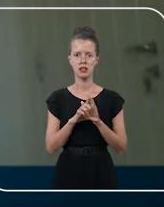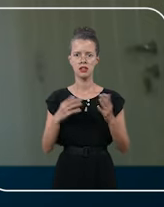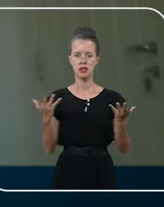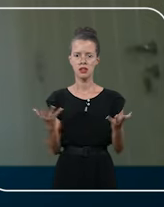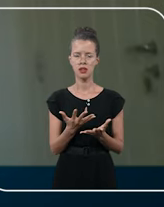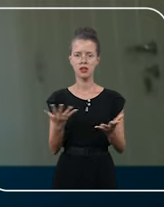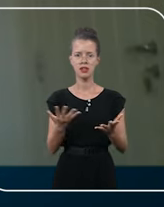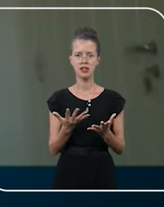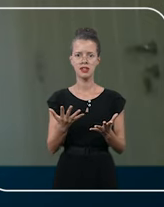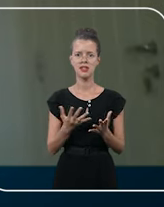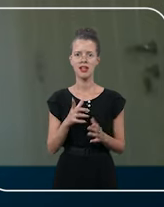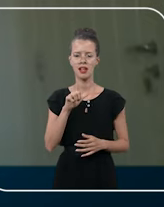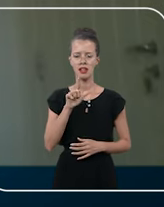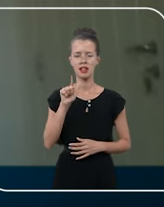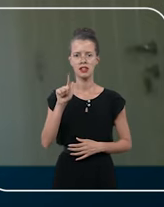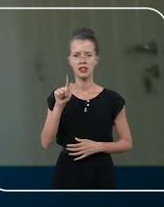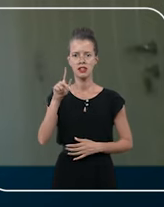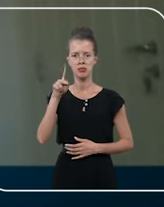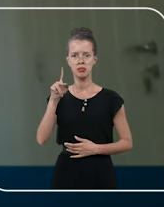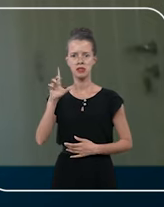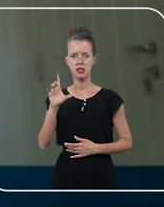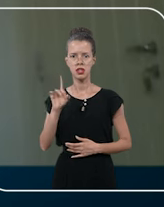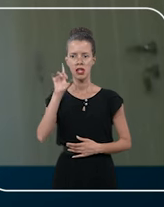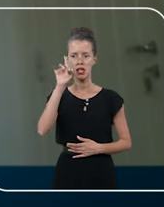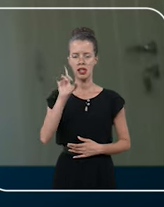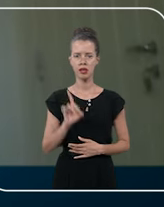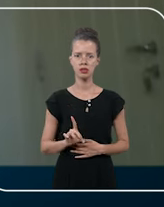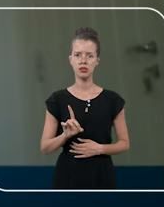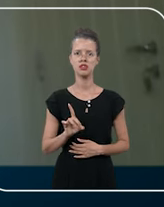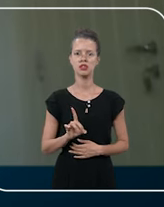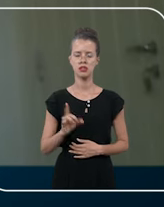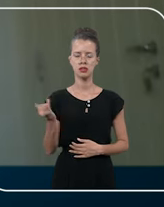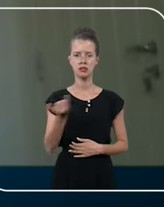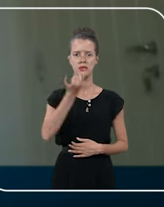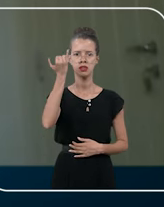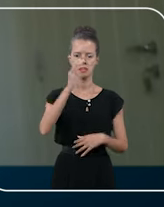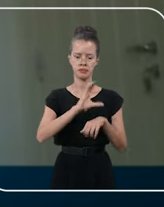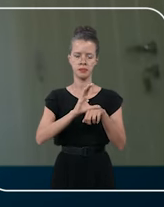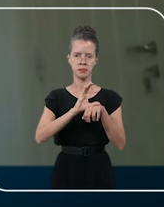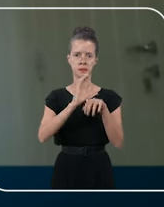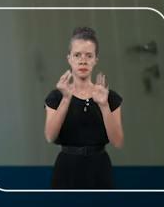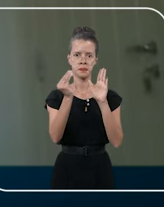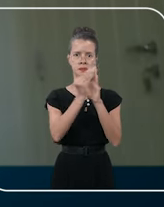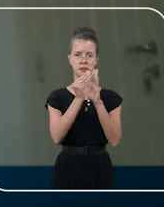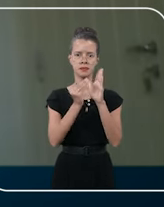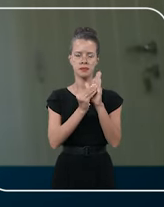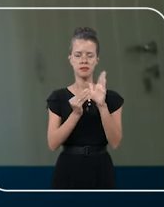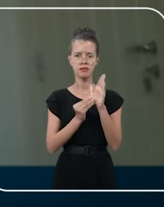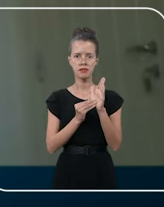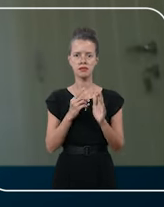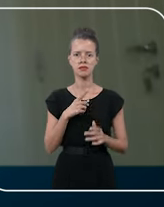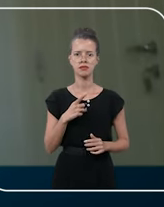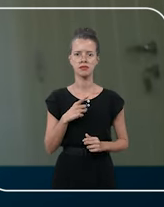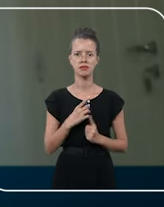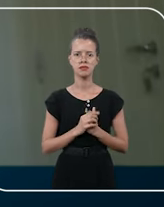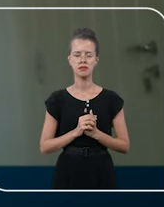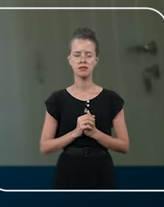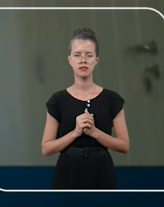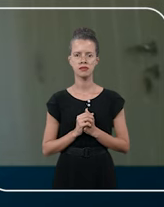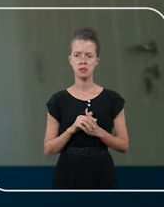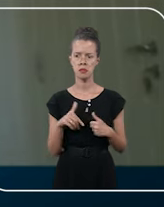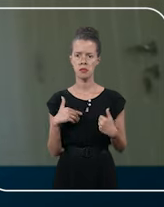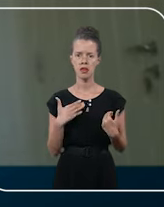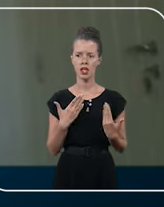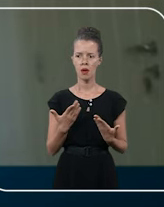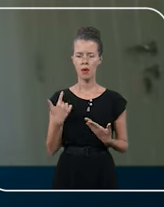é inclusive um direito fundamental, tá, na nossa Constituição. Então, não vejo razão para